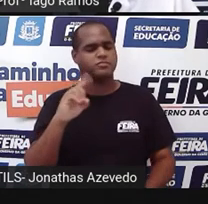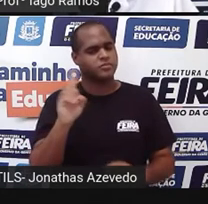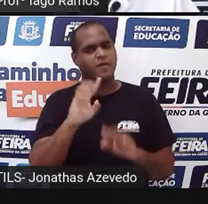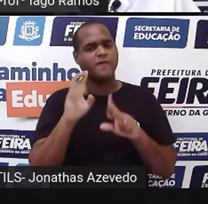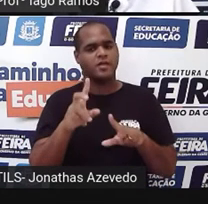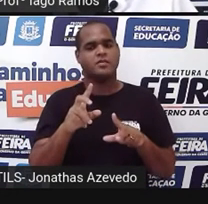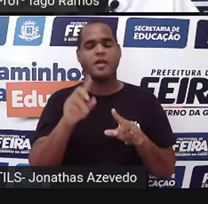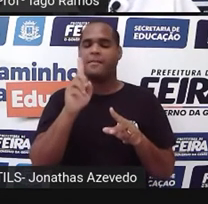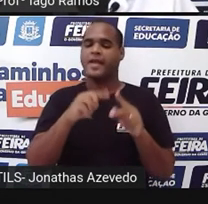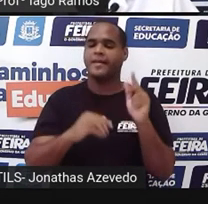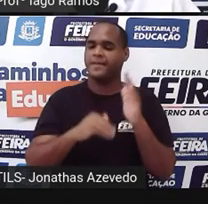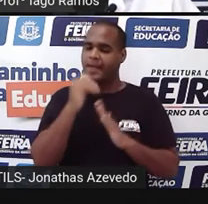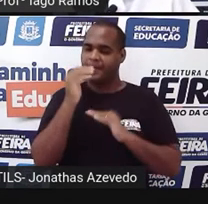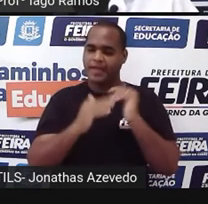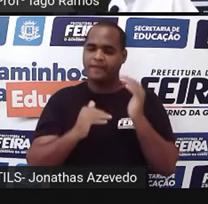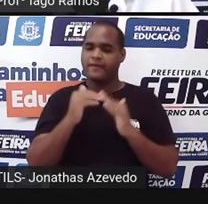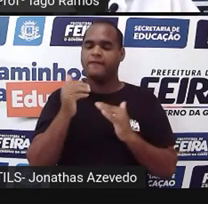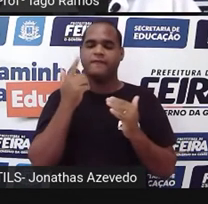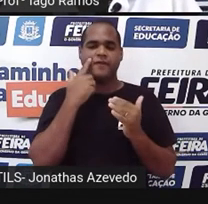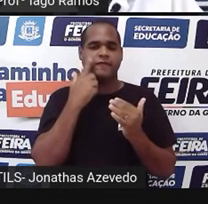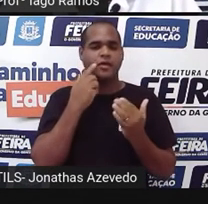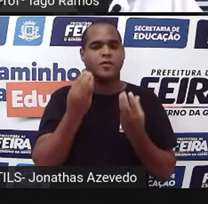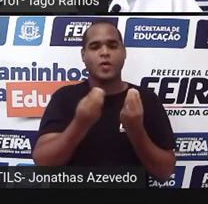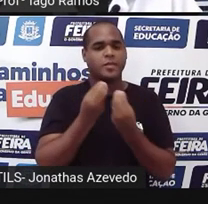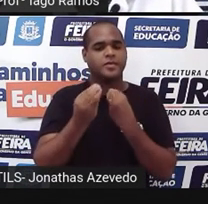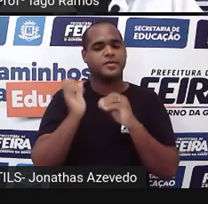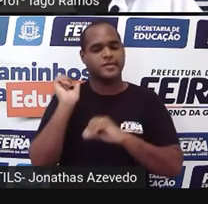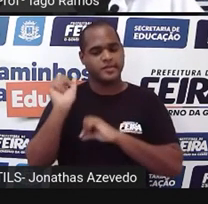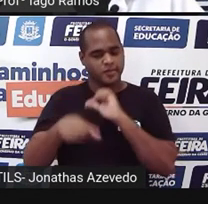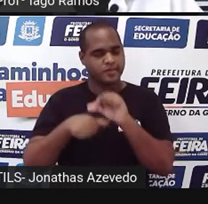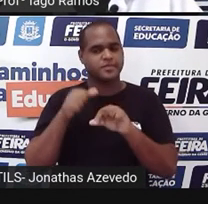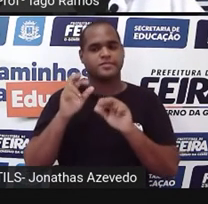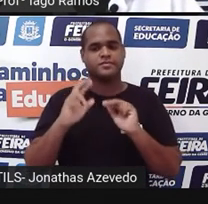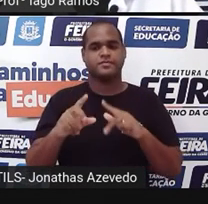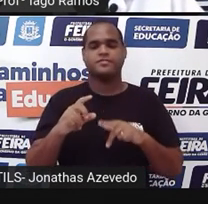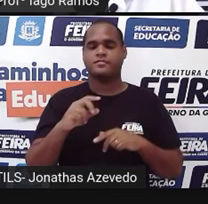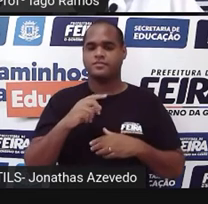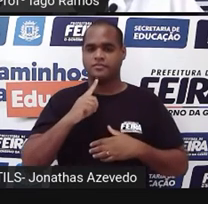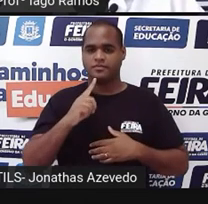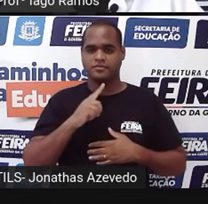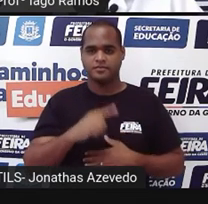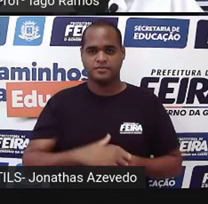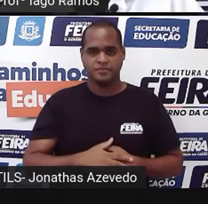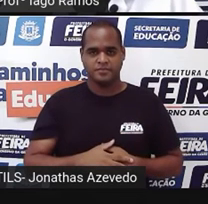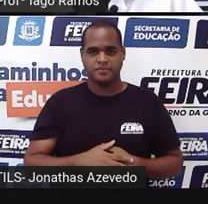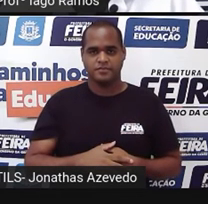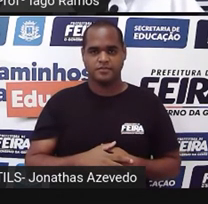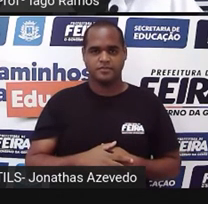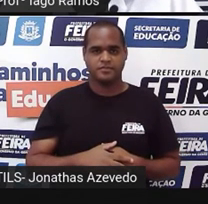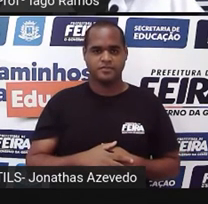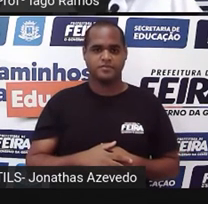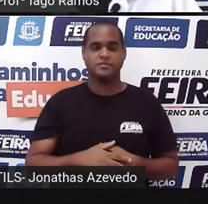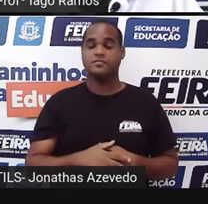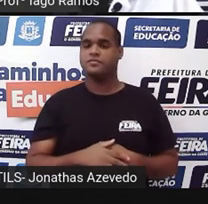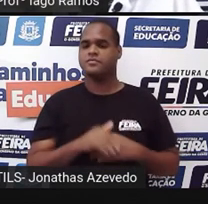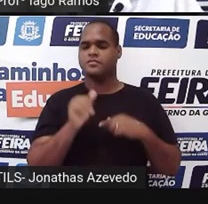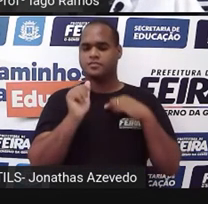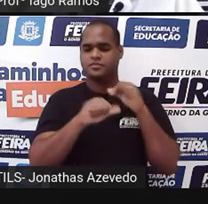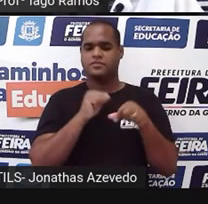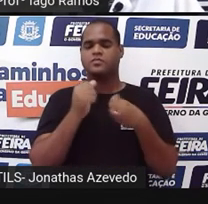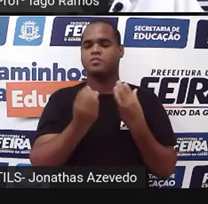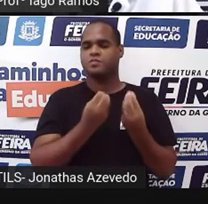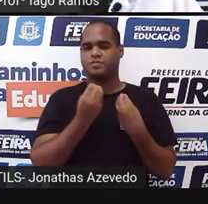Então o jeito de encontrar a fração geratriz aqui vai mudar um pouquinho tá bom e como é esse jeito Olha só